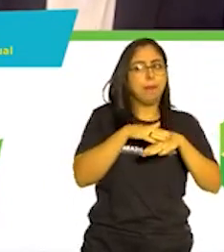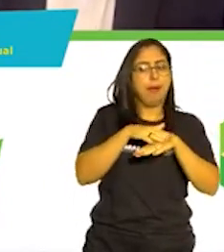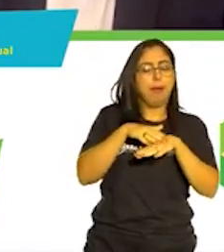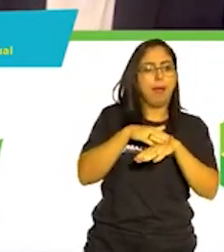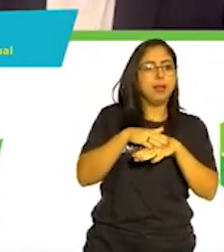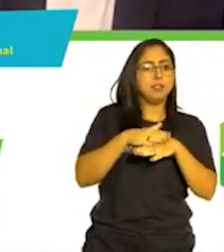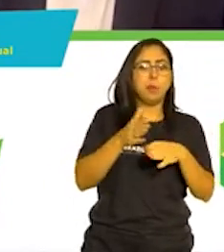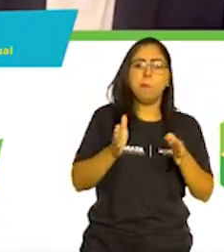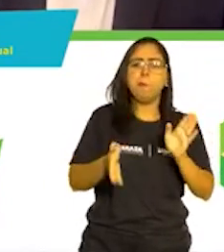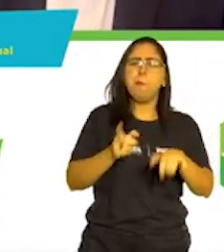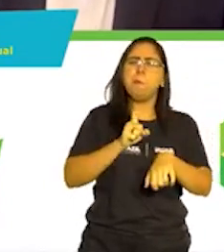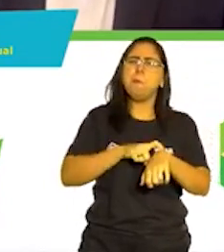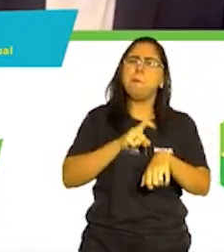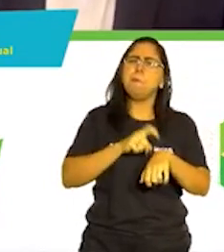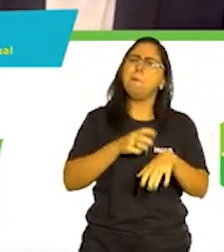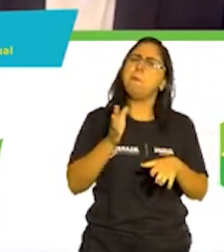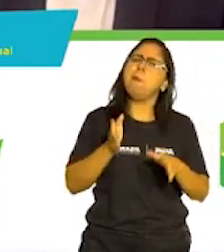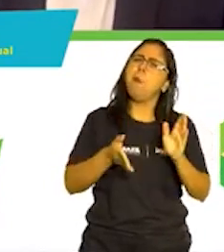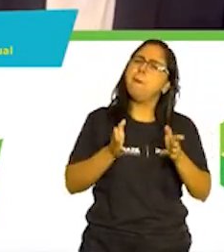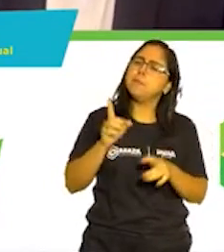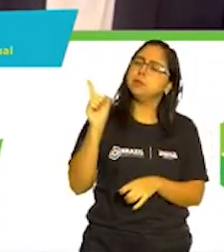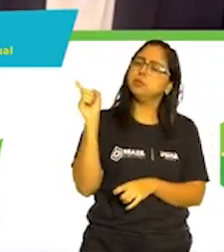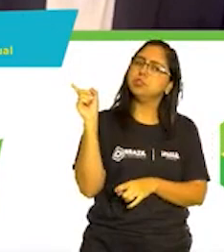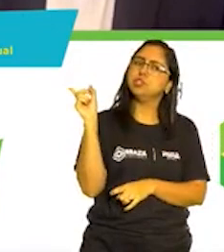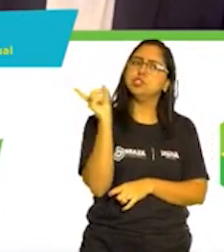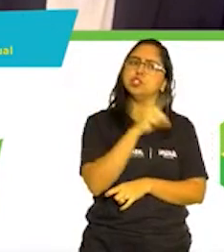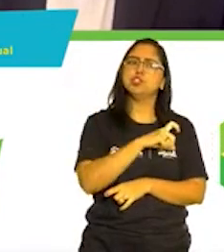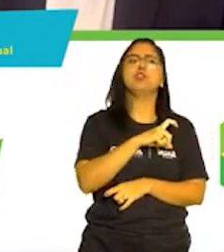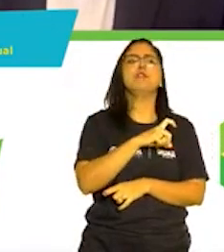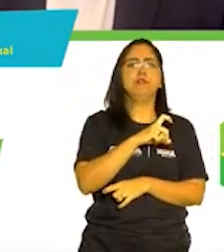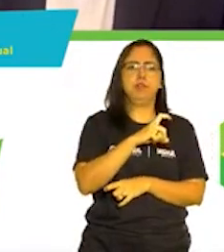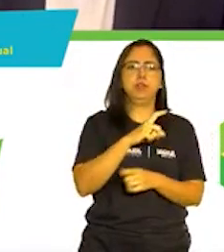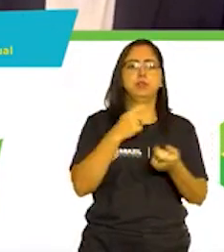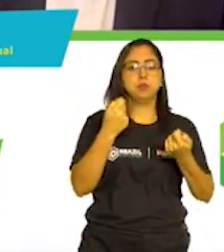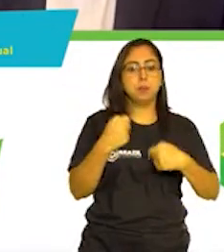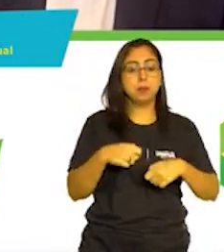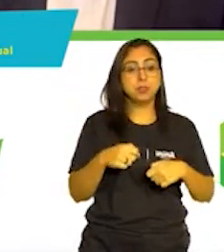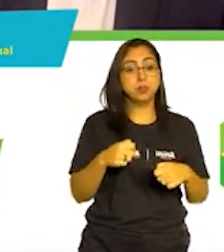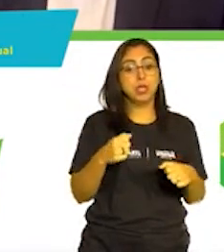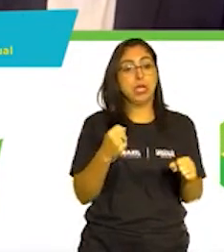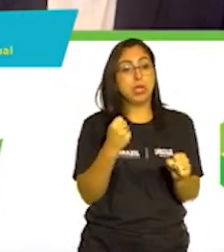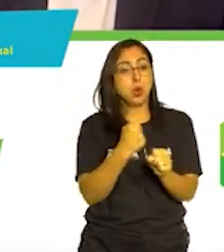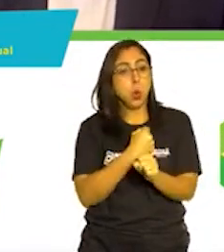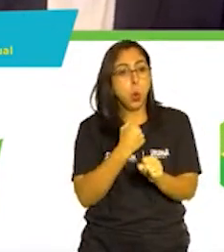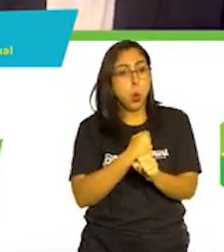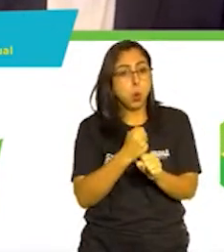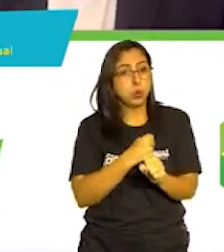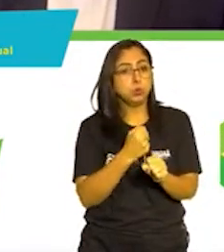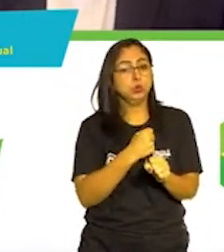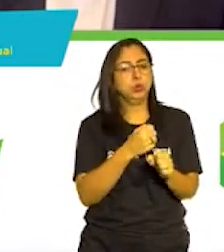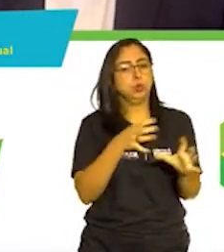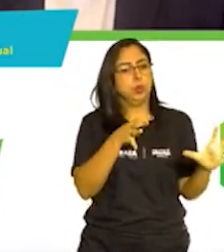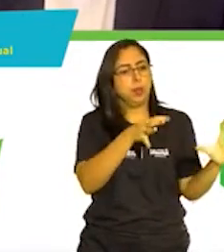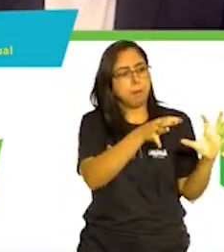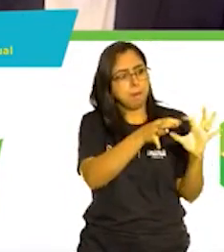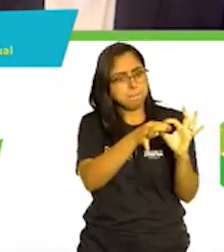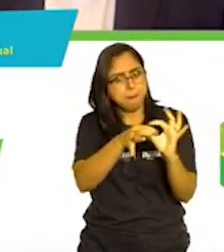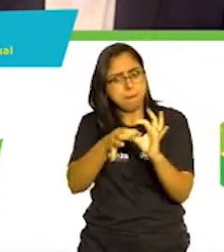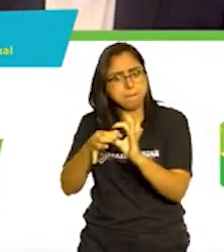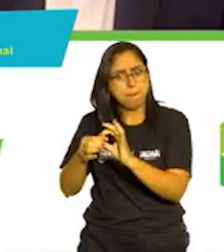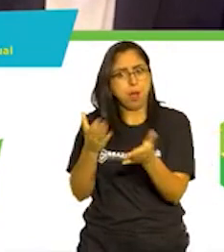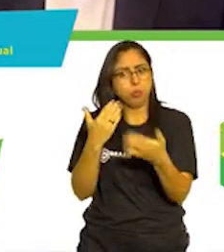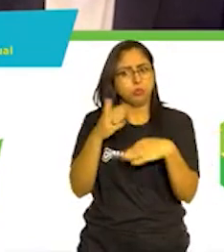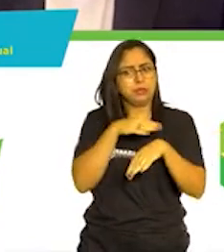muito difícil para reconduzir, para reconstruir esse debate. E como o Mansueto falou em melhorar o